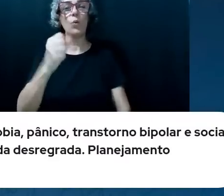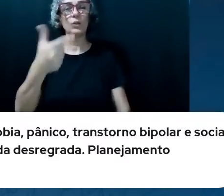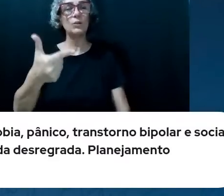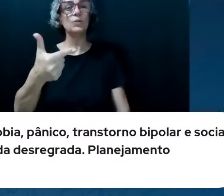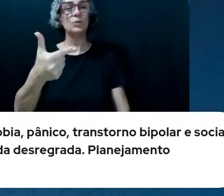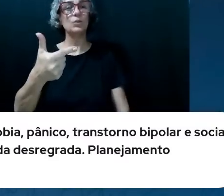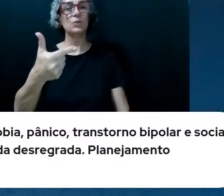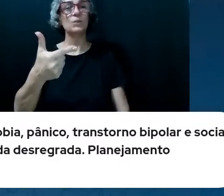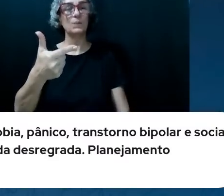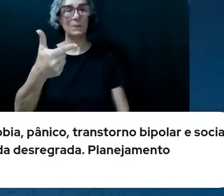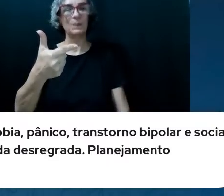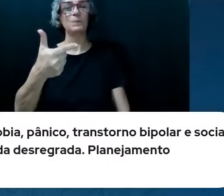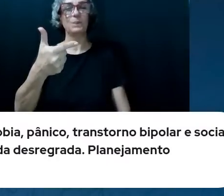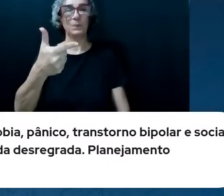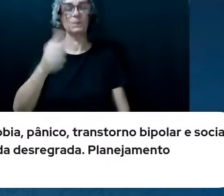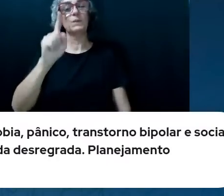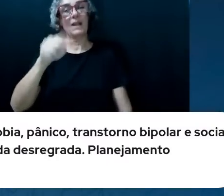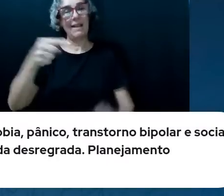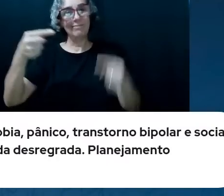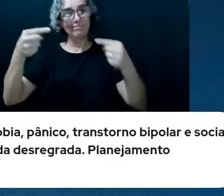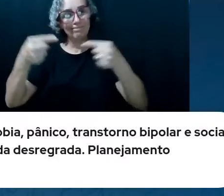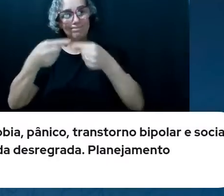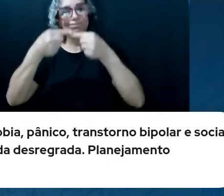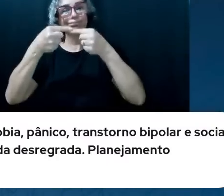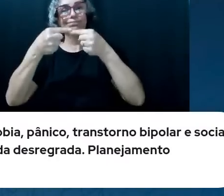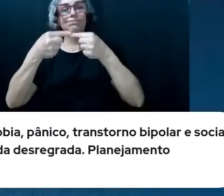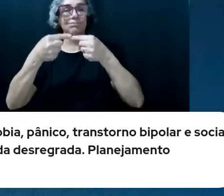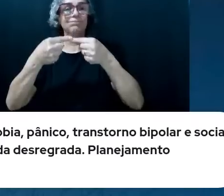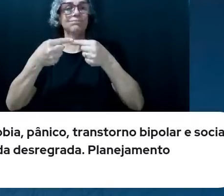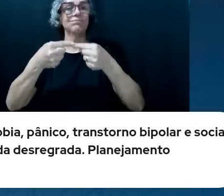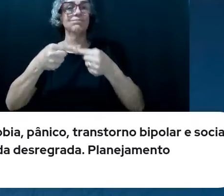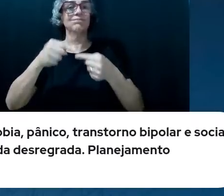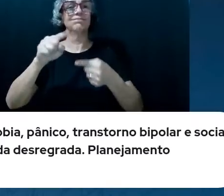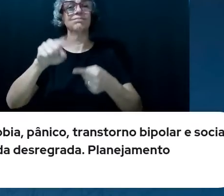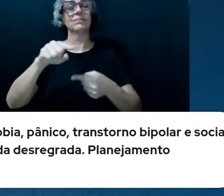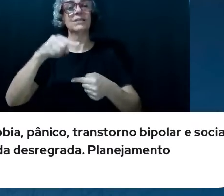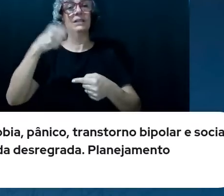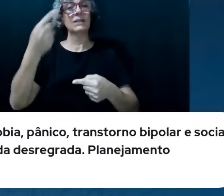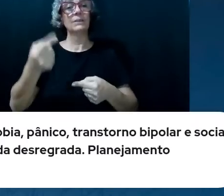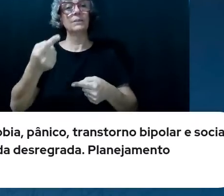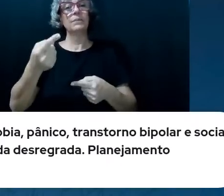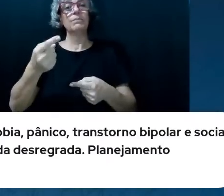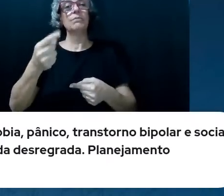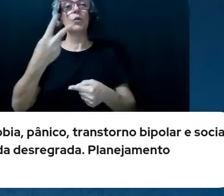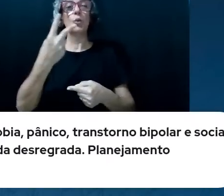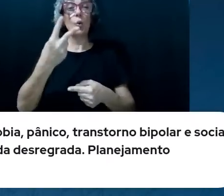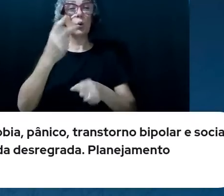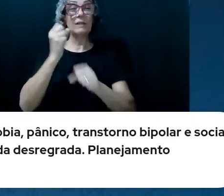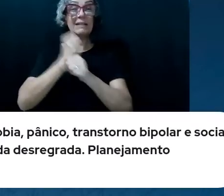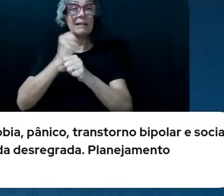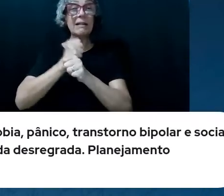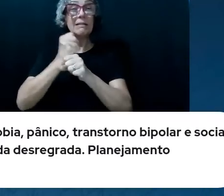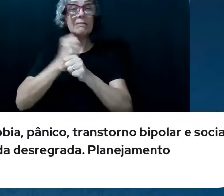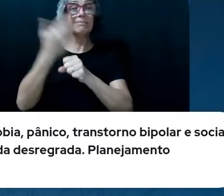está relacionada com a 482. Ela relacionou antes de passar para a seguinte, a gente faz essa pergunta. Há quase 2 anos fui diagnosticada com